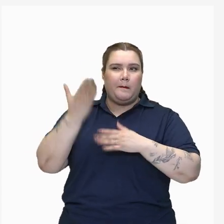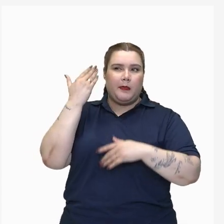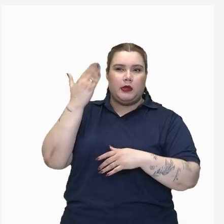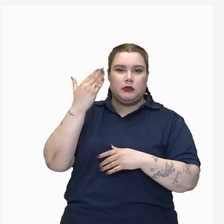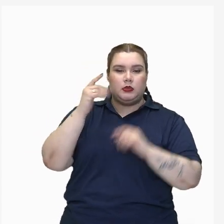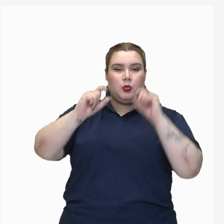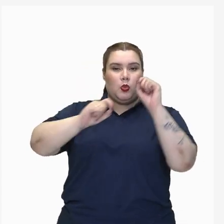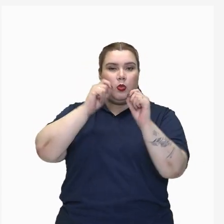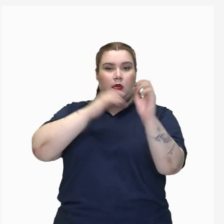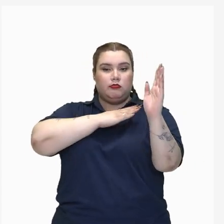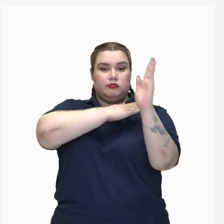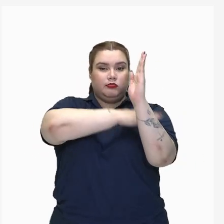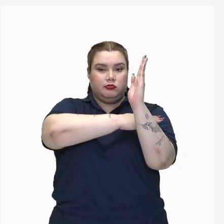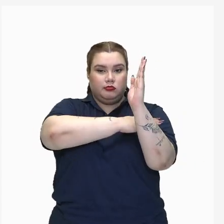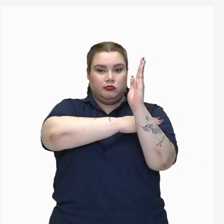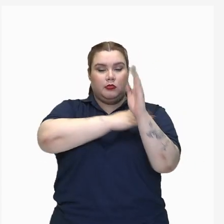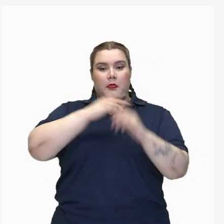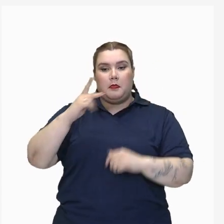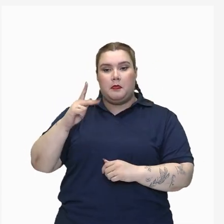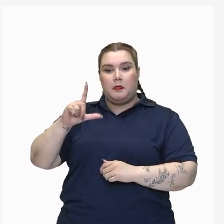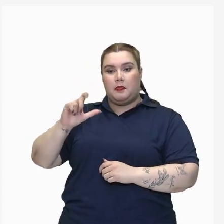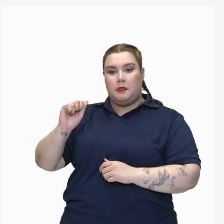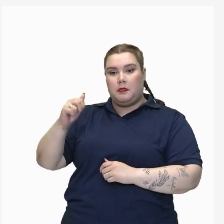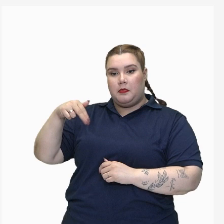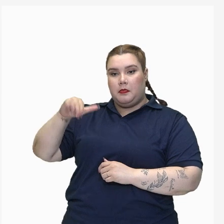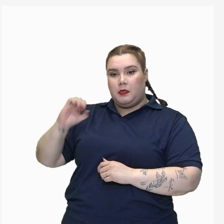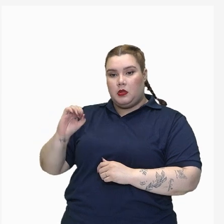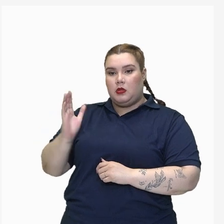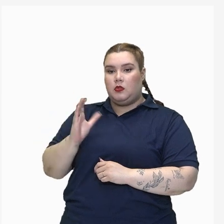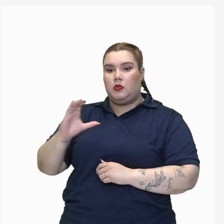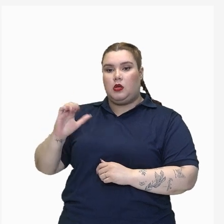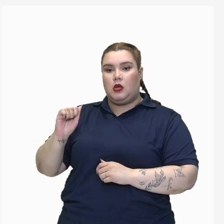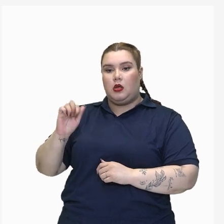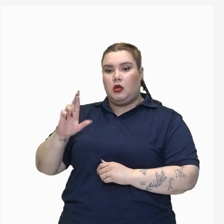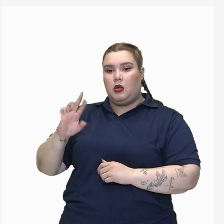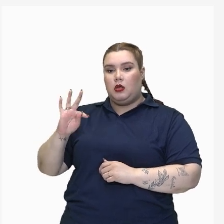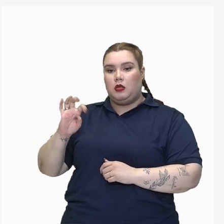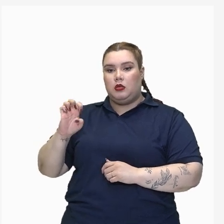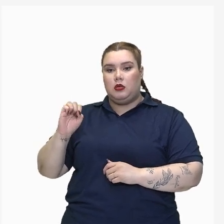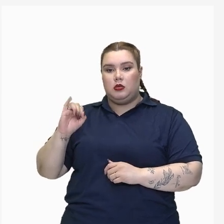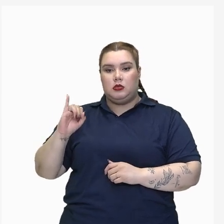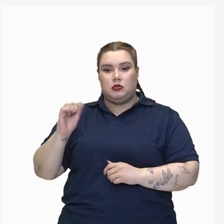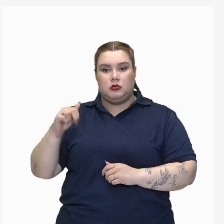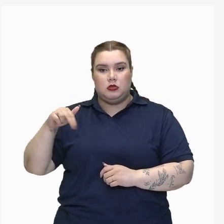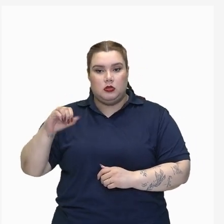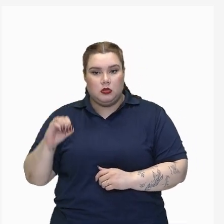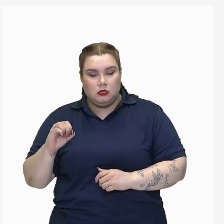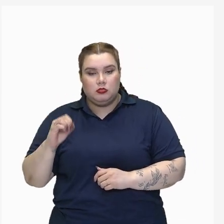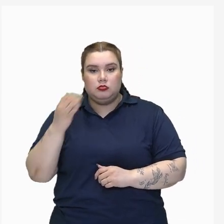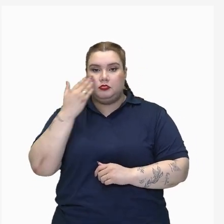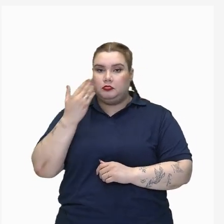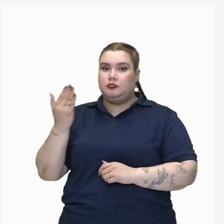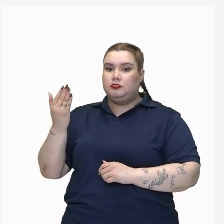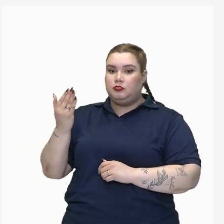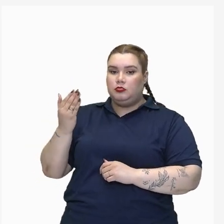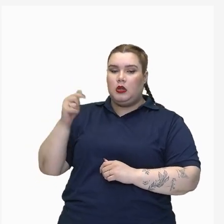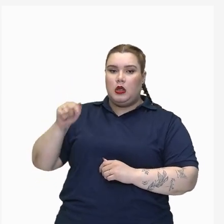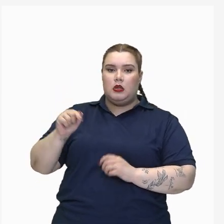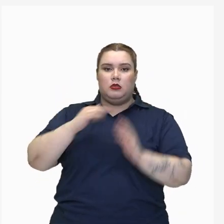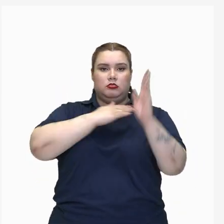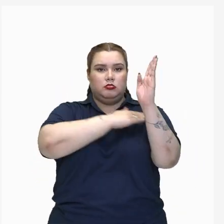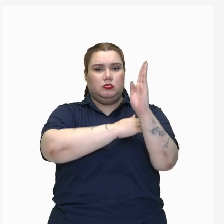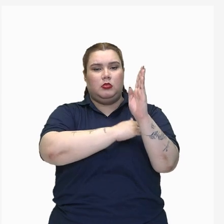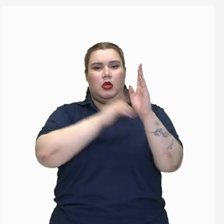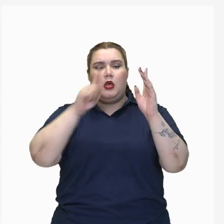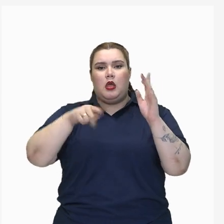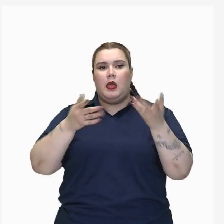plano cartesiano, né? E o plano cartesiano é nada mais, nada menos do que um esquema, né,